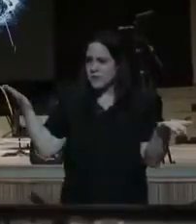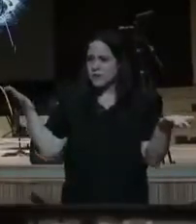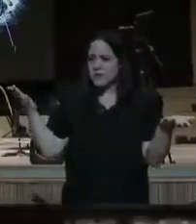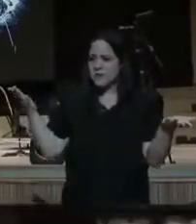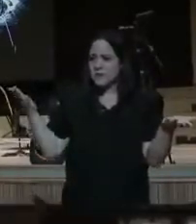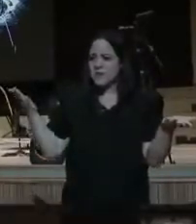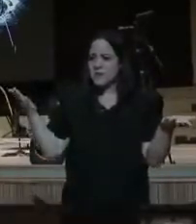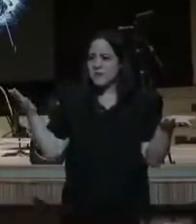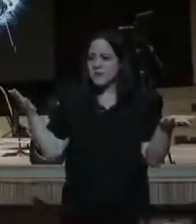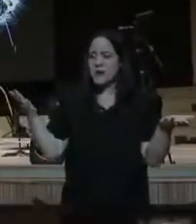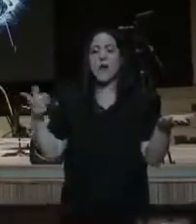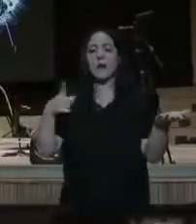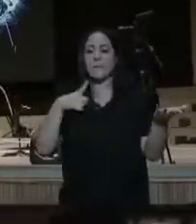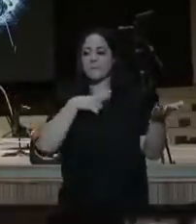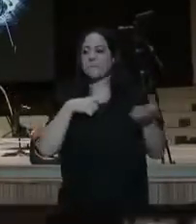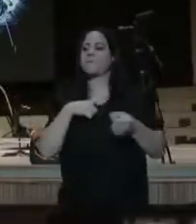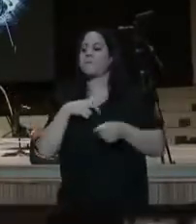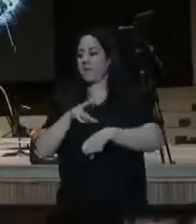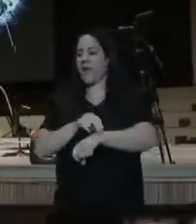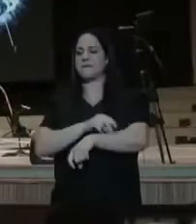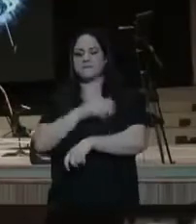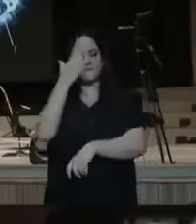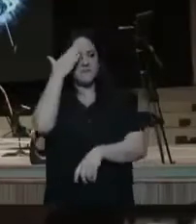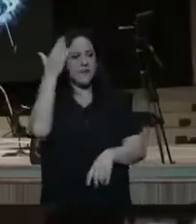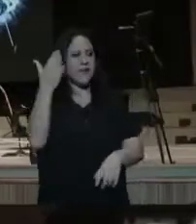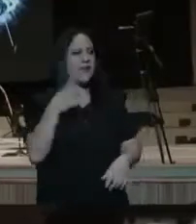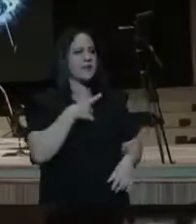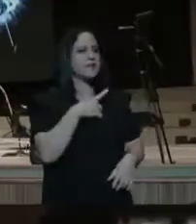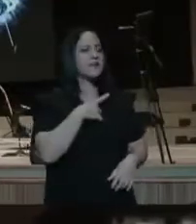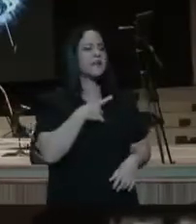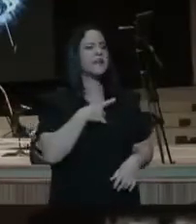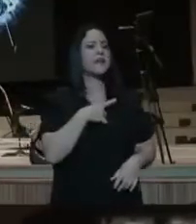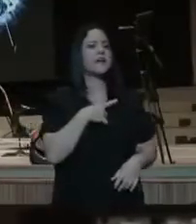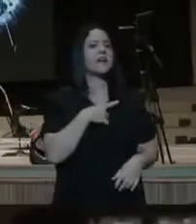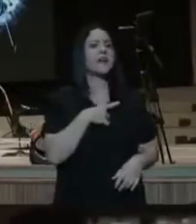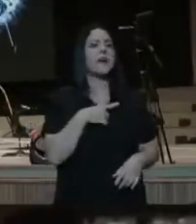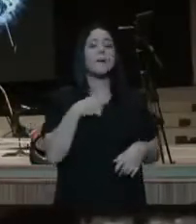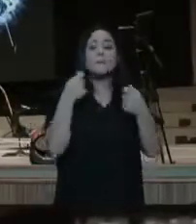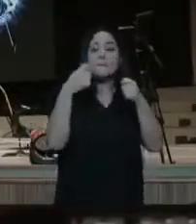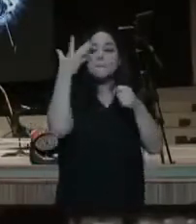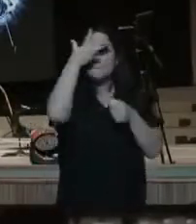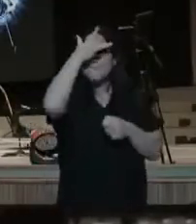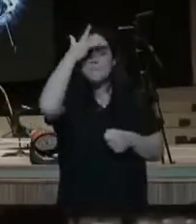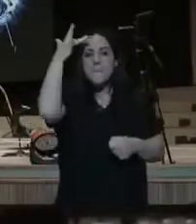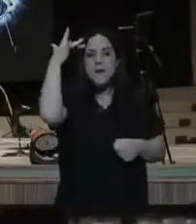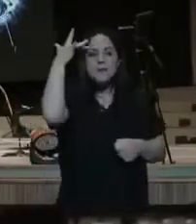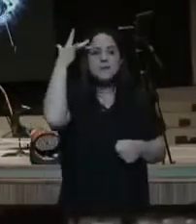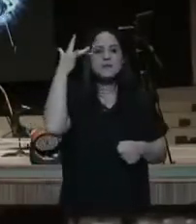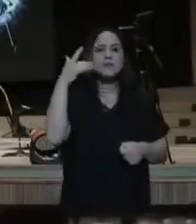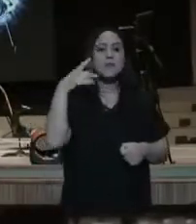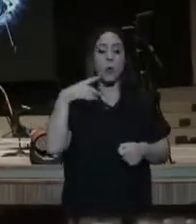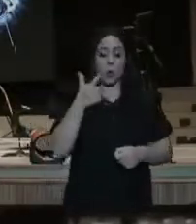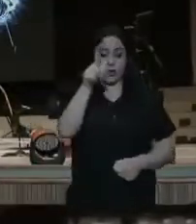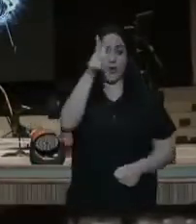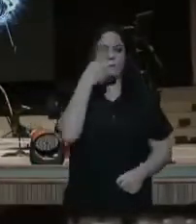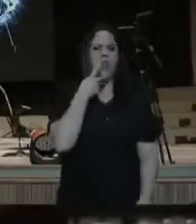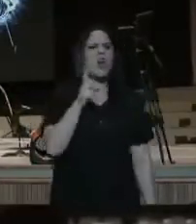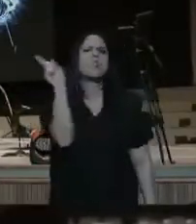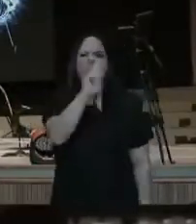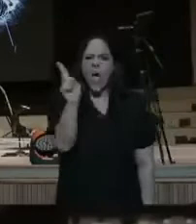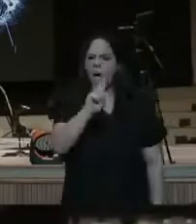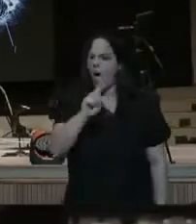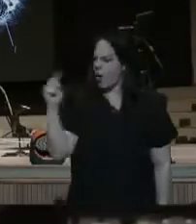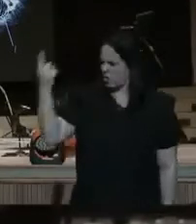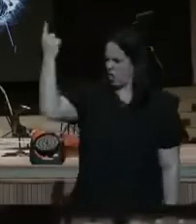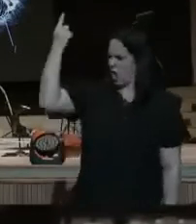louco tem que vir alguém que crê na visão tem que vir alguém que diz que nada que gigante que nada nós vamos entrar lá e vamos